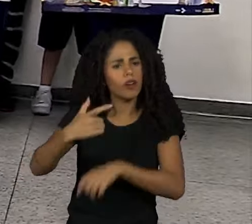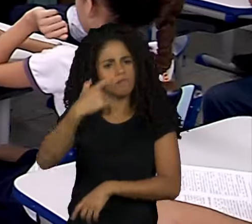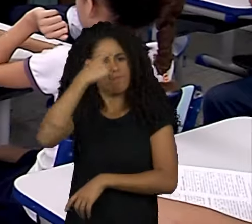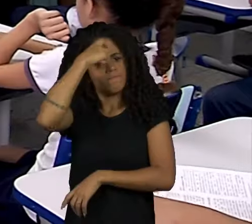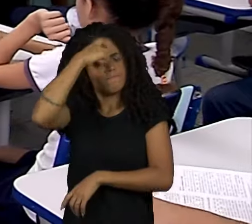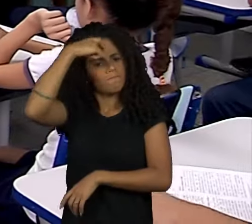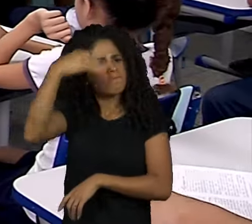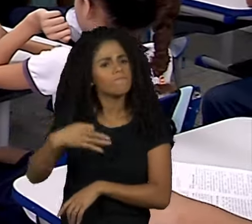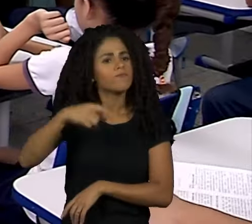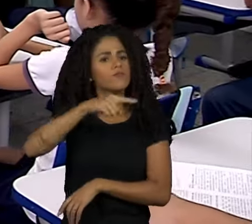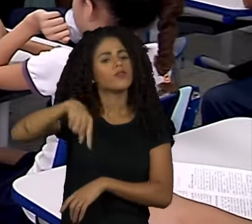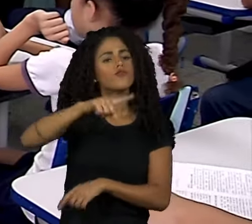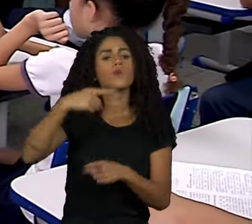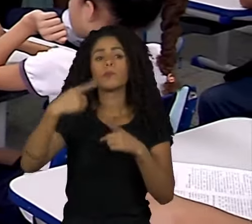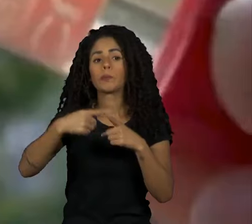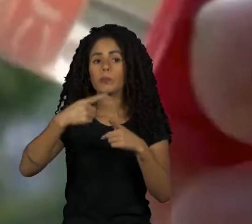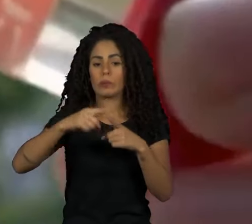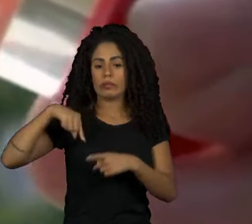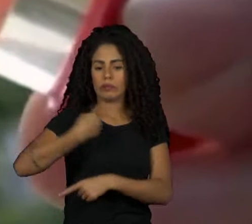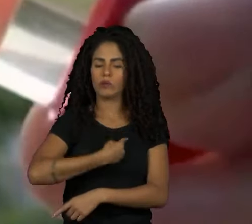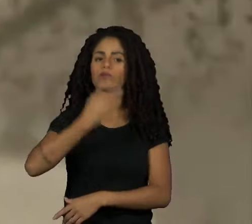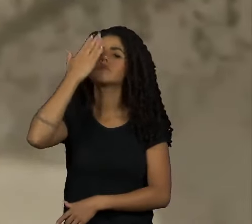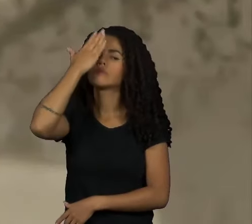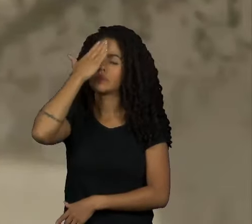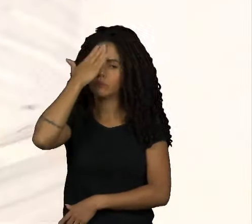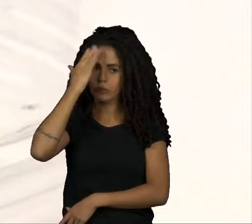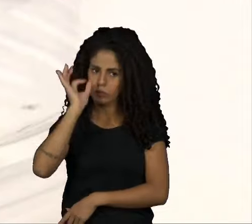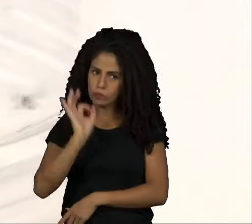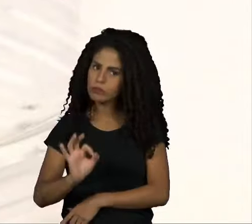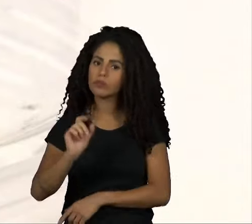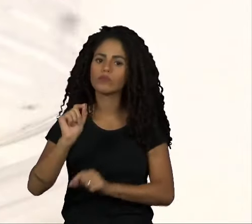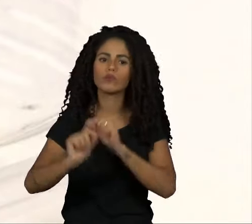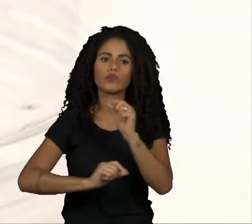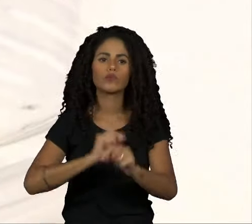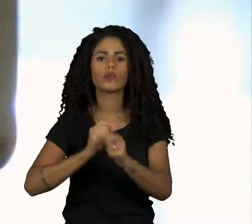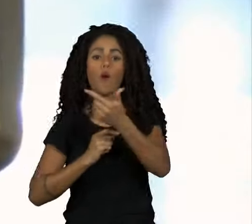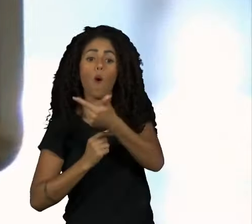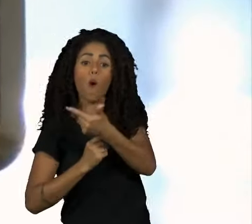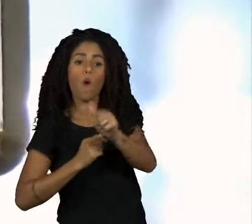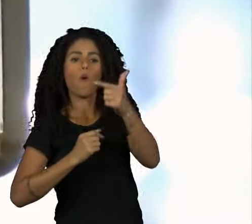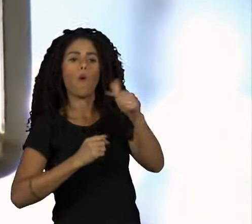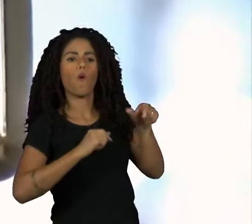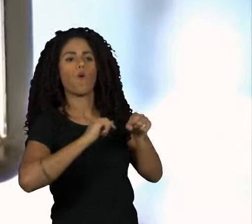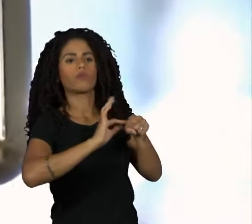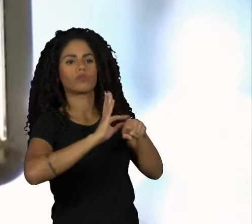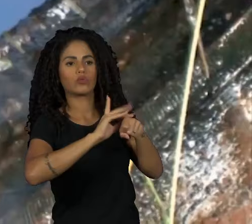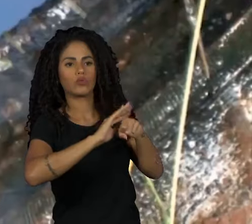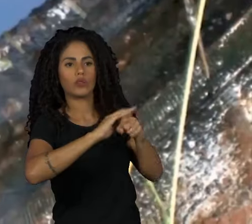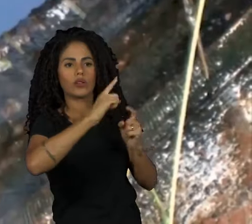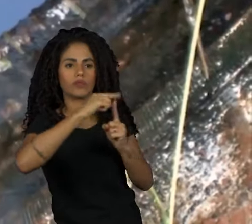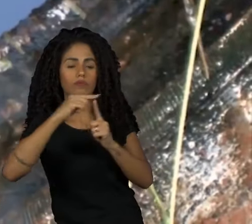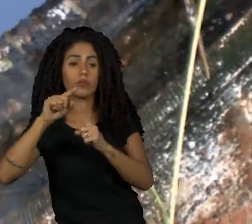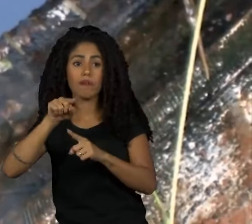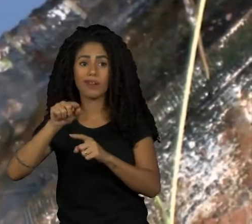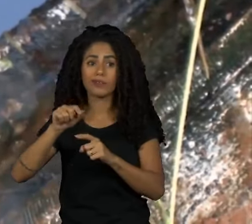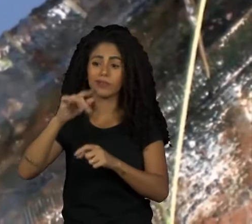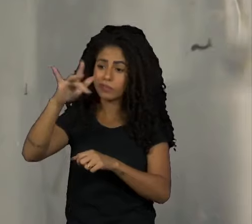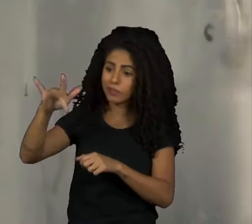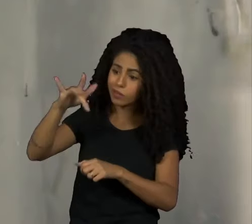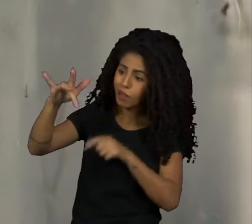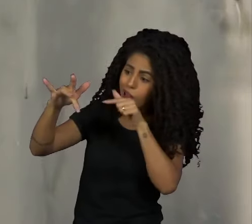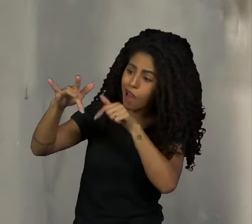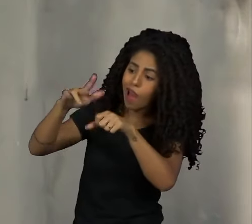conscientização, porque a gente entende que, diferente de outras doenças, a dengue precisa